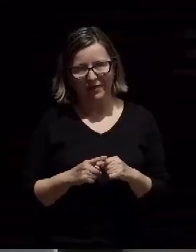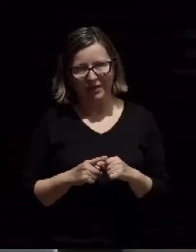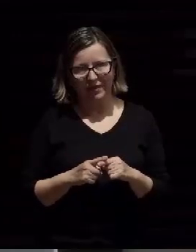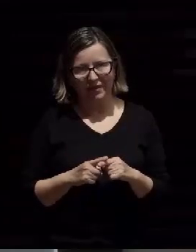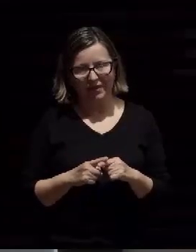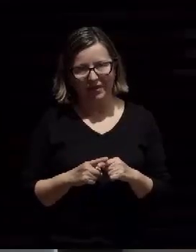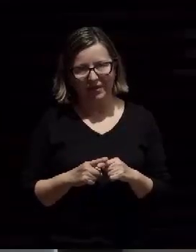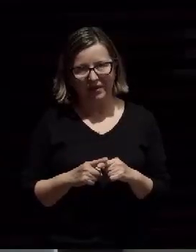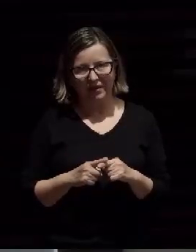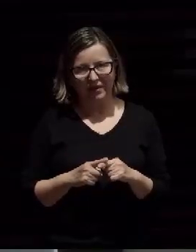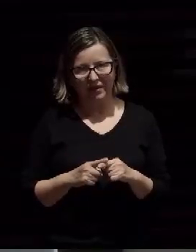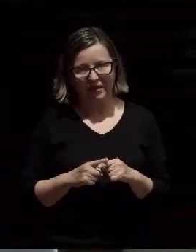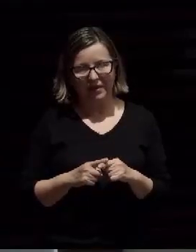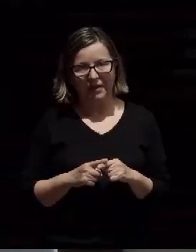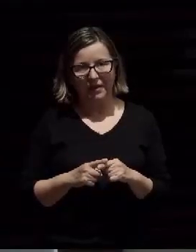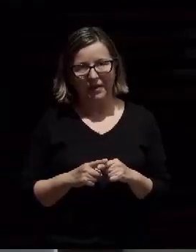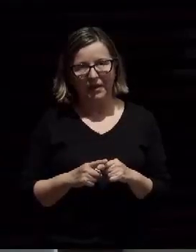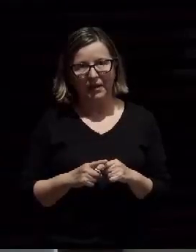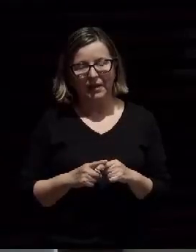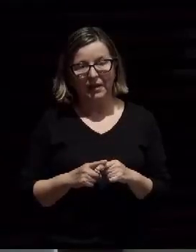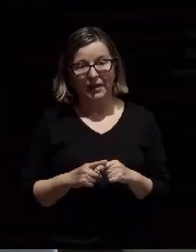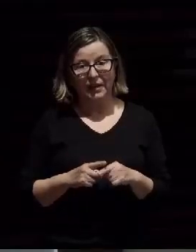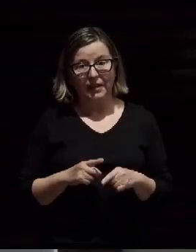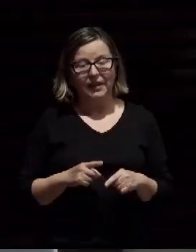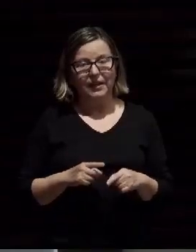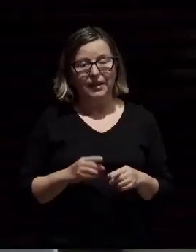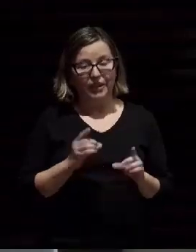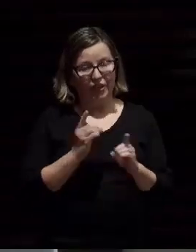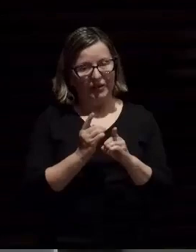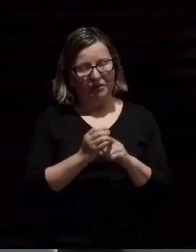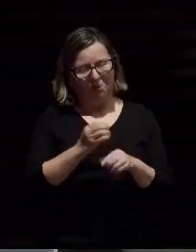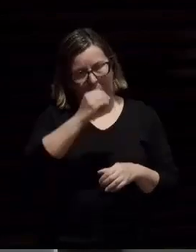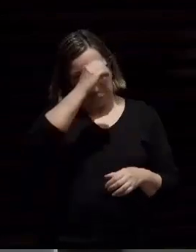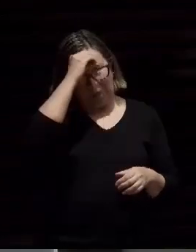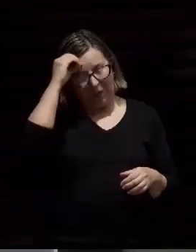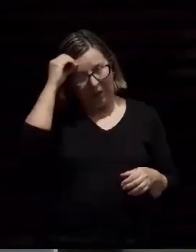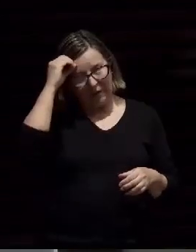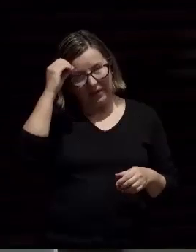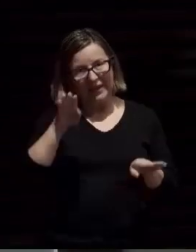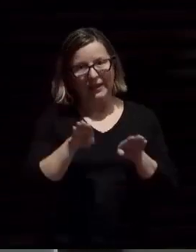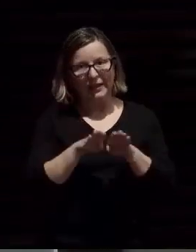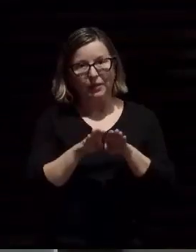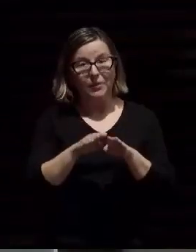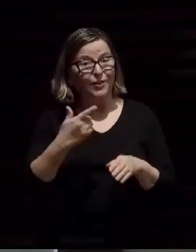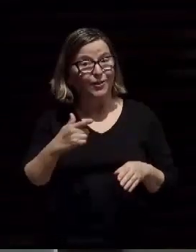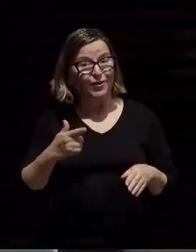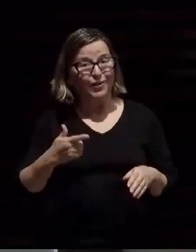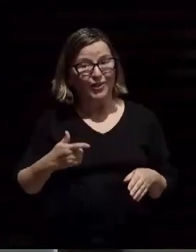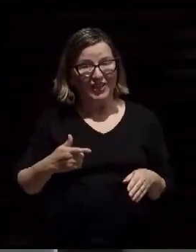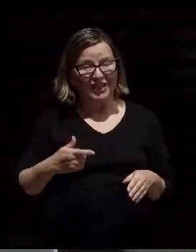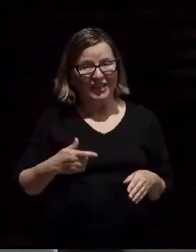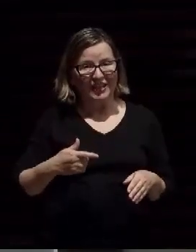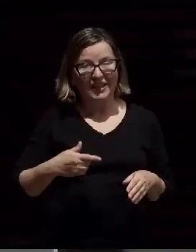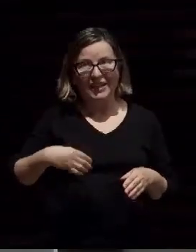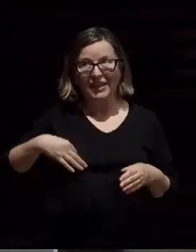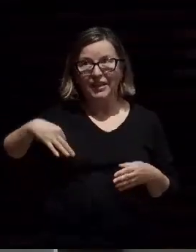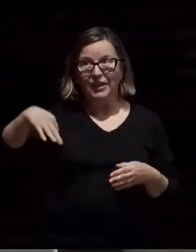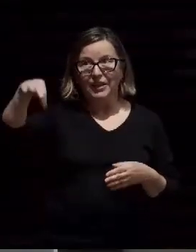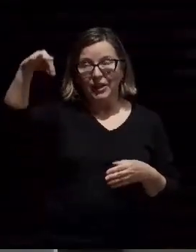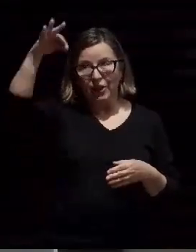tinham a habitação do Espírito Santo. Eles não tinham o poder de entender e viver